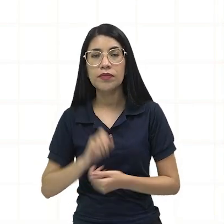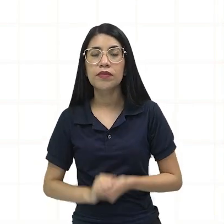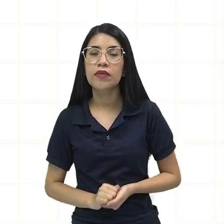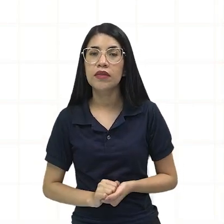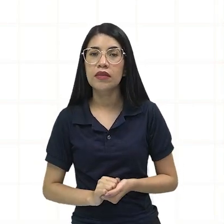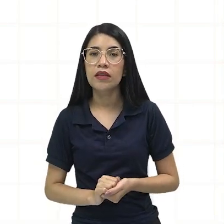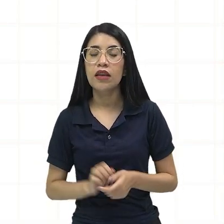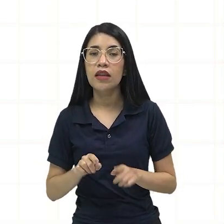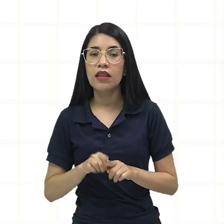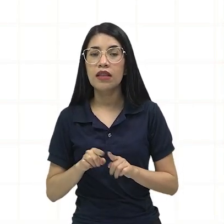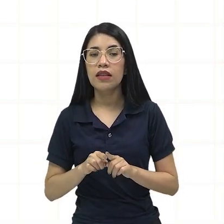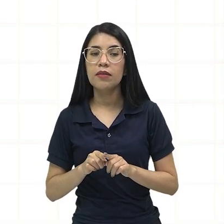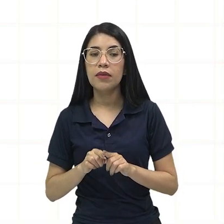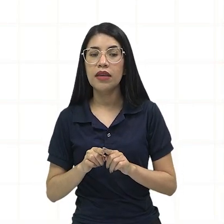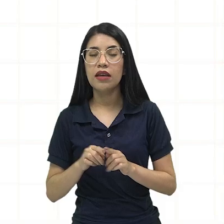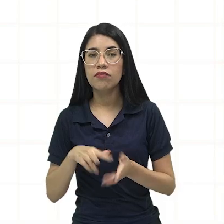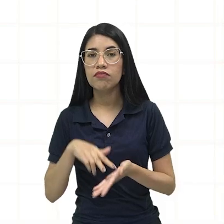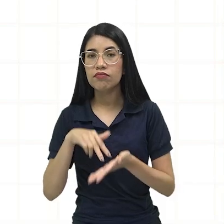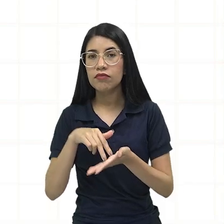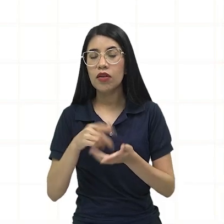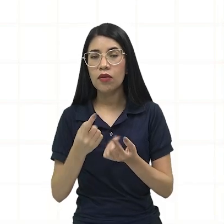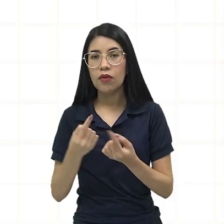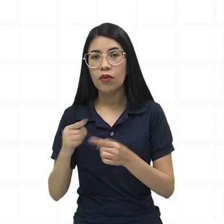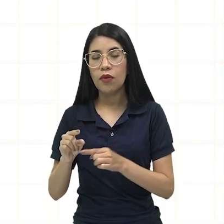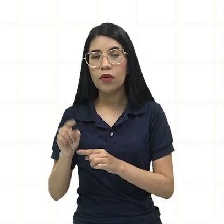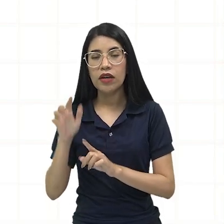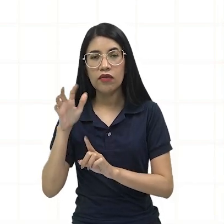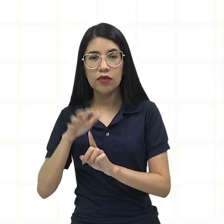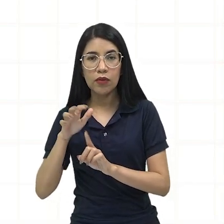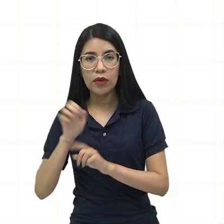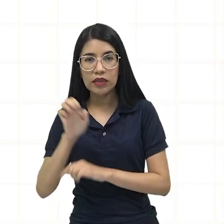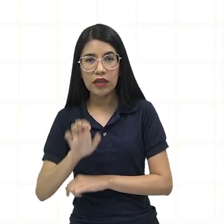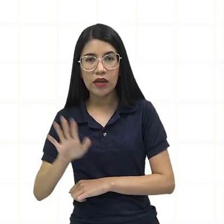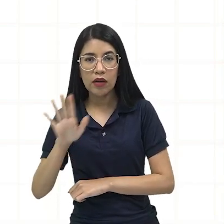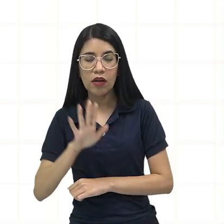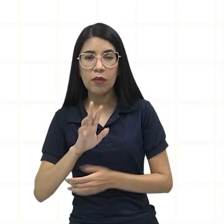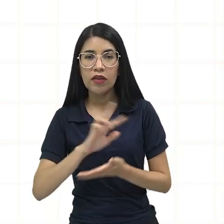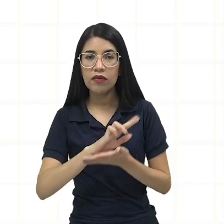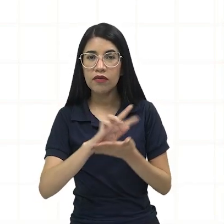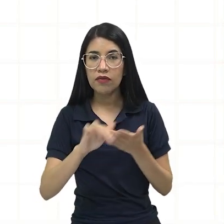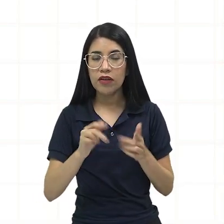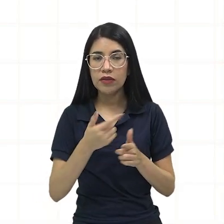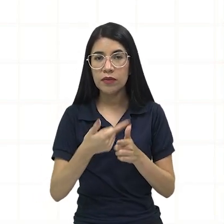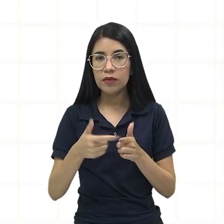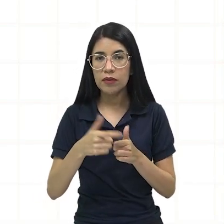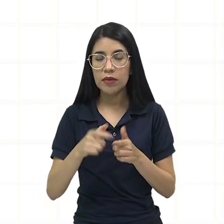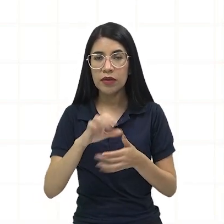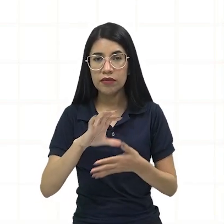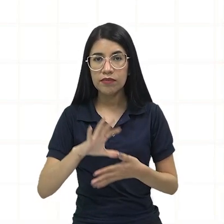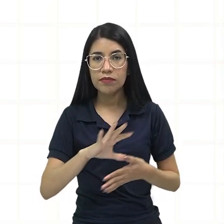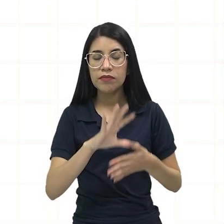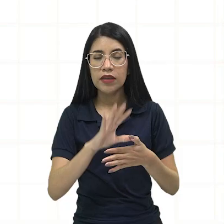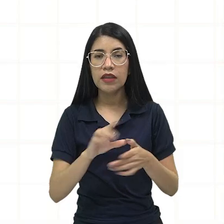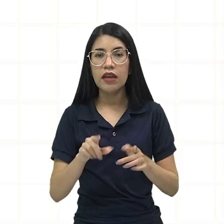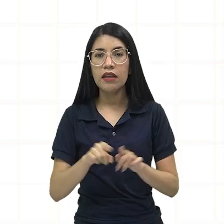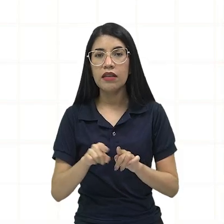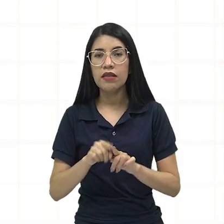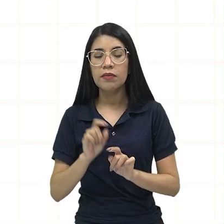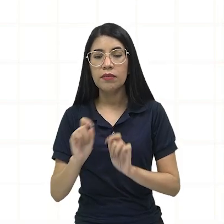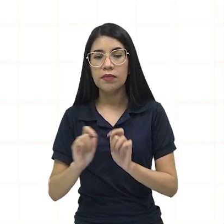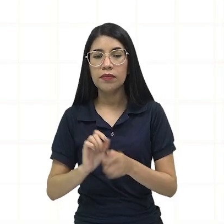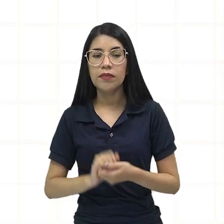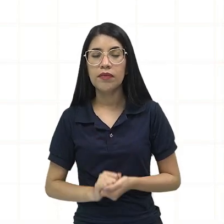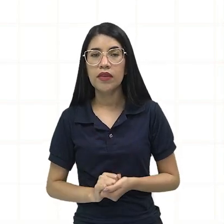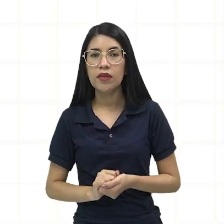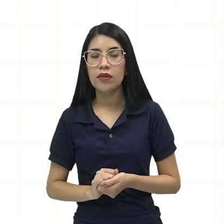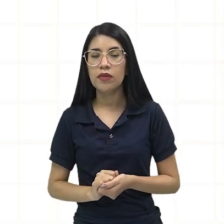Posicionamento contra a interferência europeia nos assuntos do continente e também o ideal do